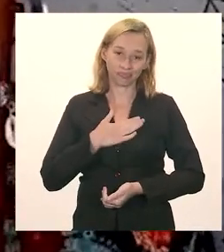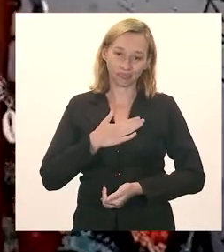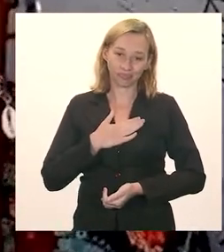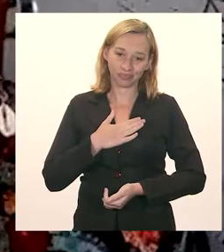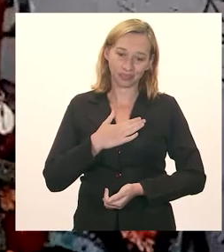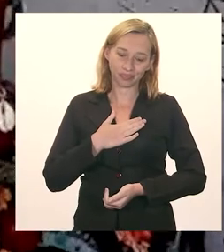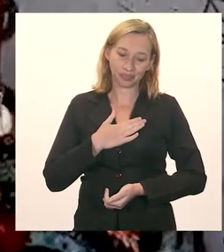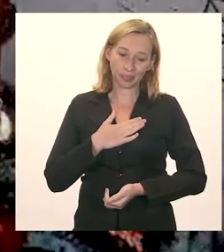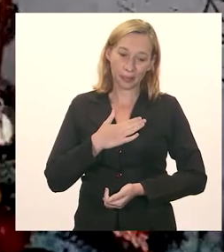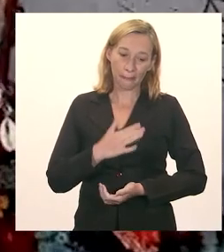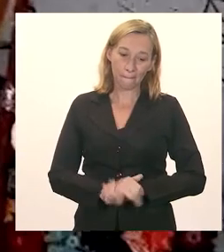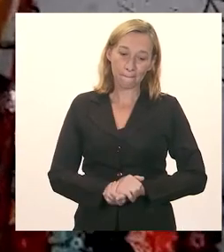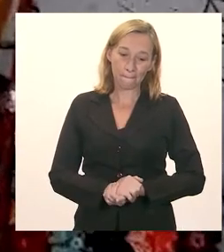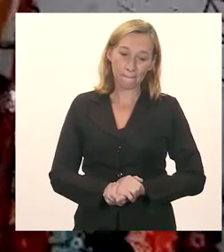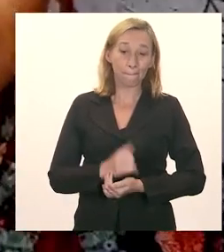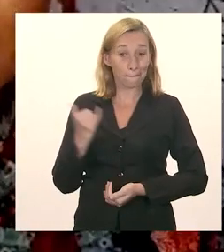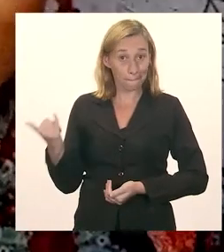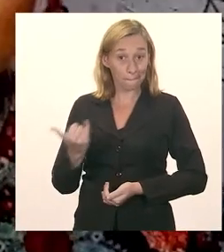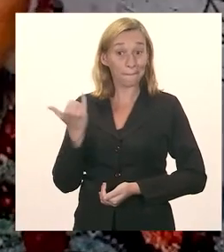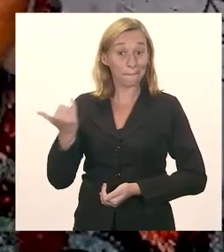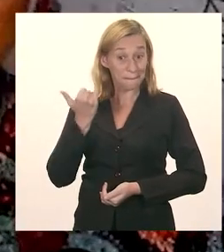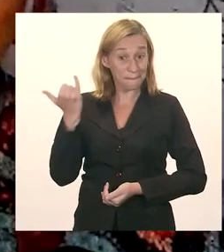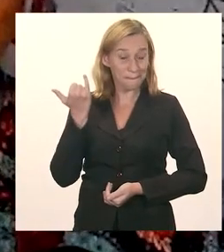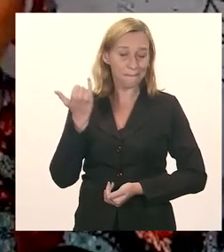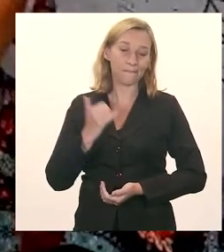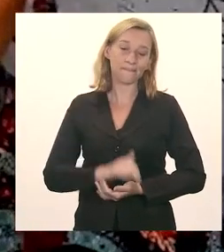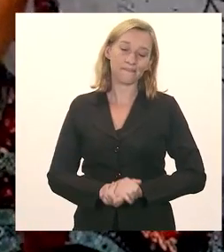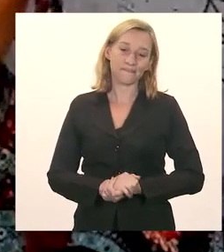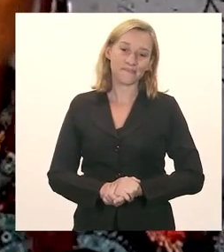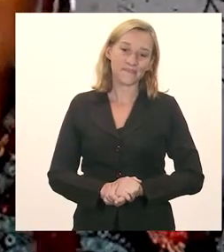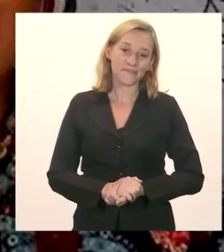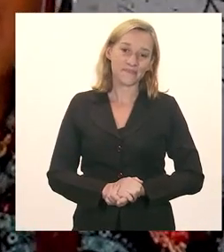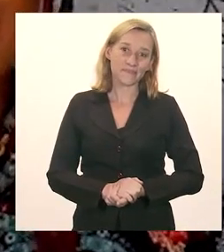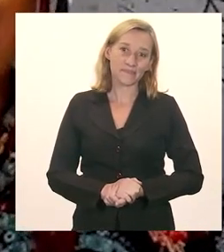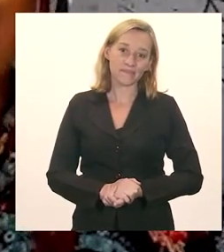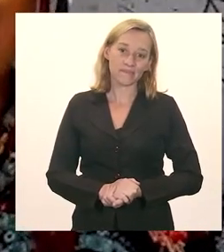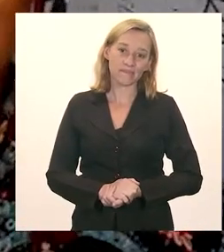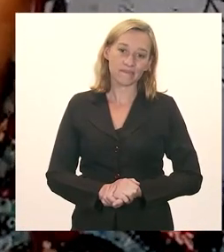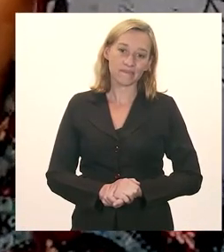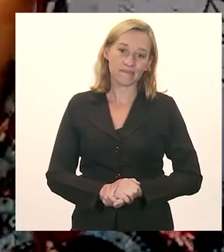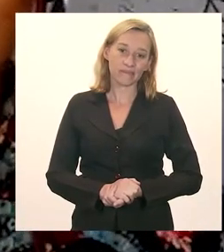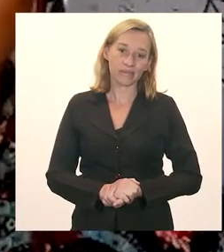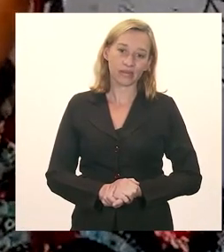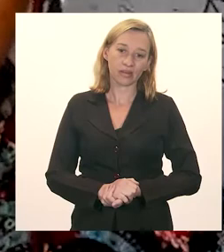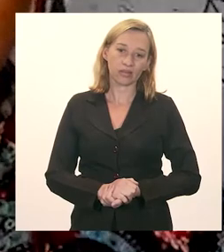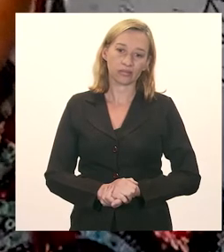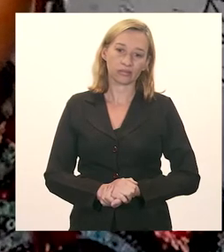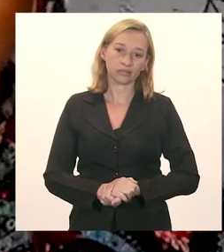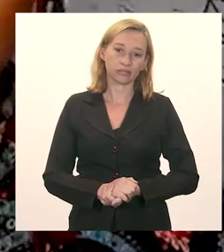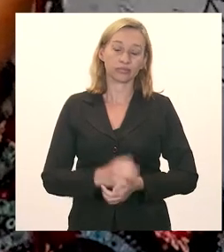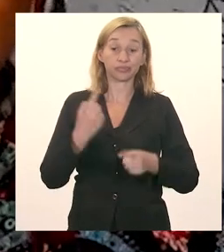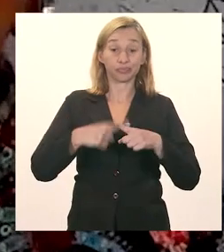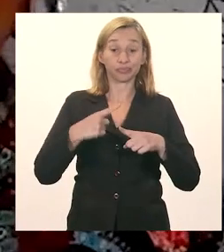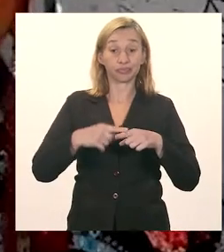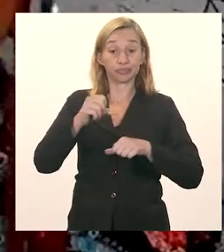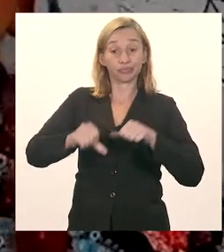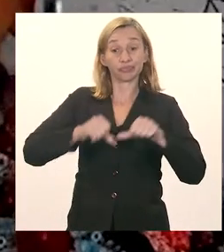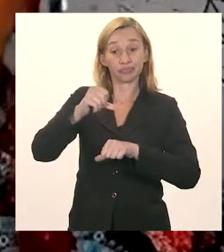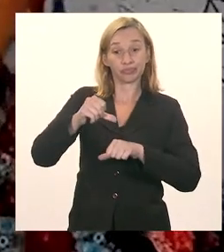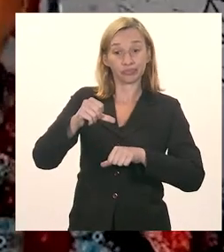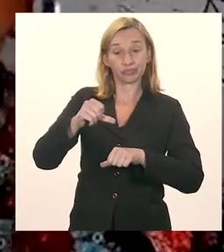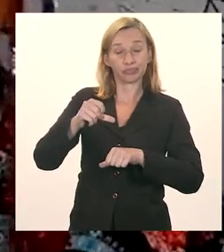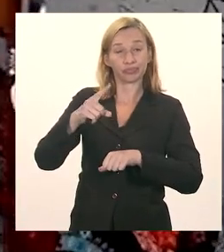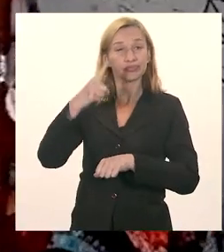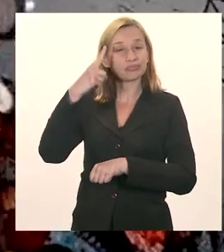para mim, foi extremamente importante, porque isso mudou